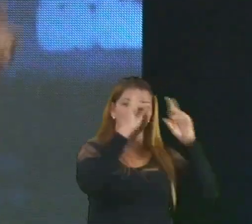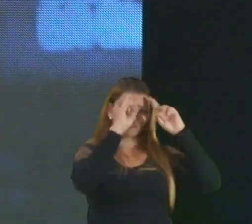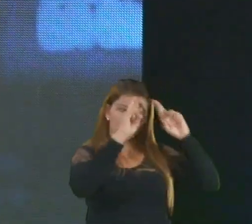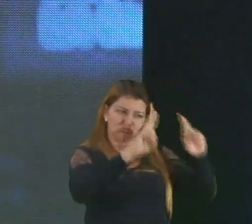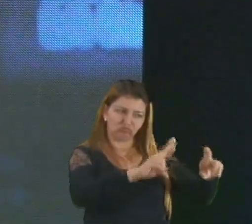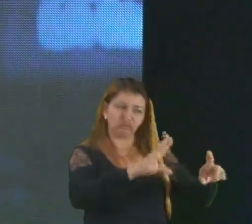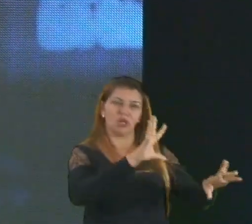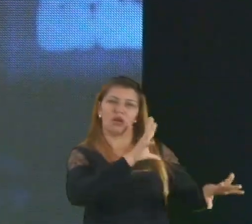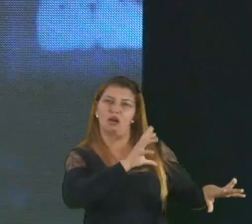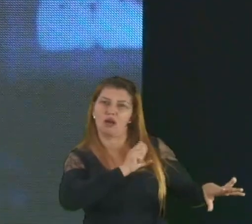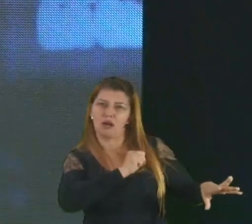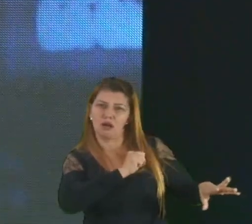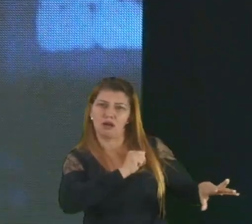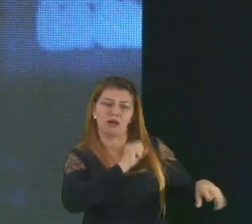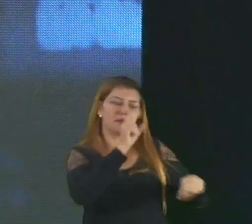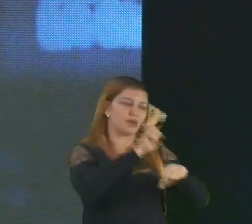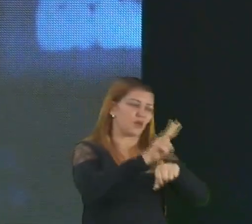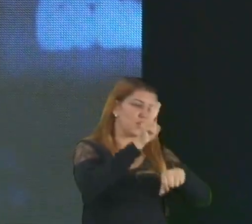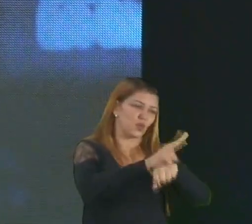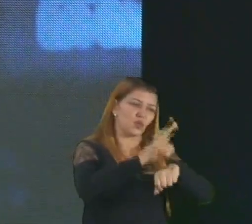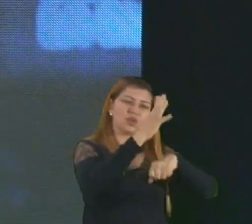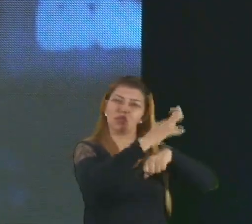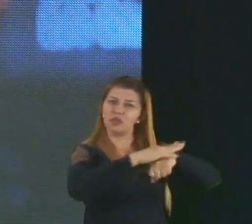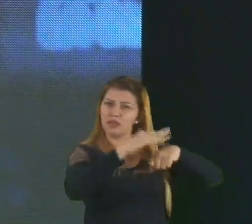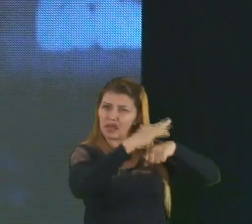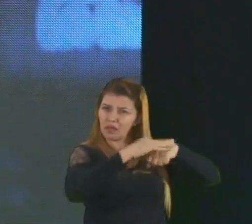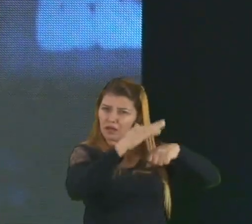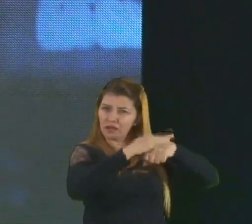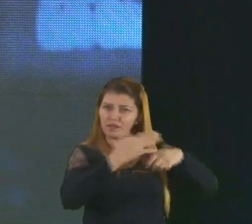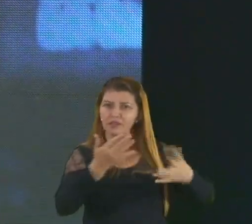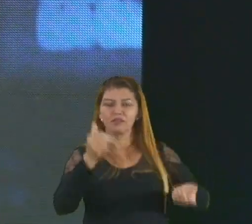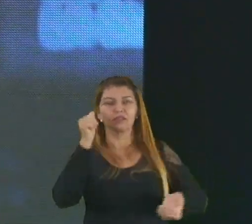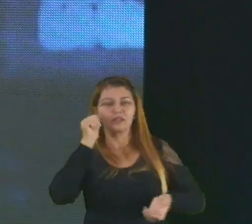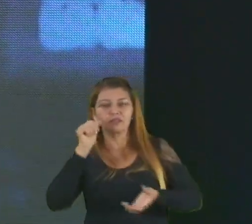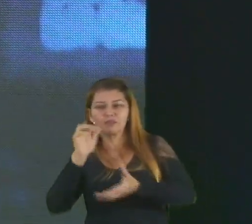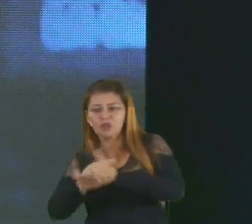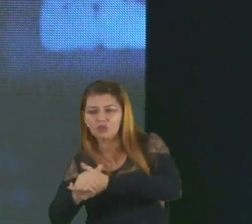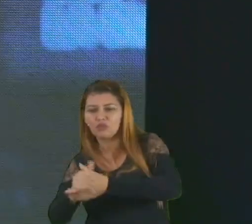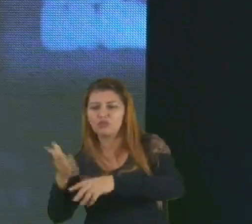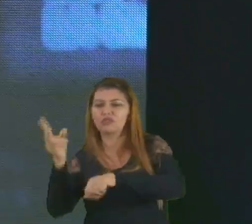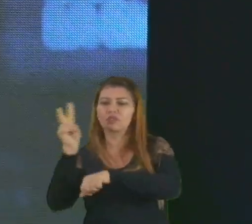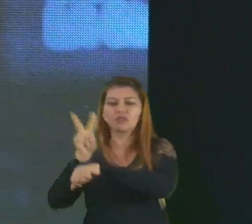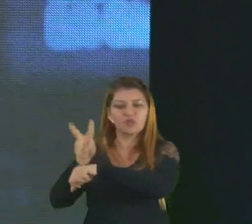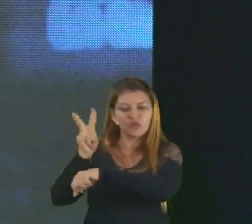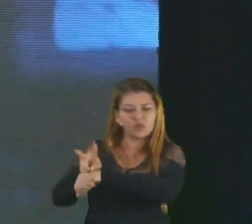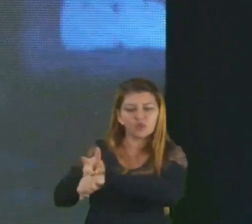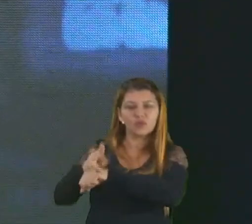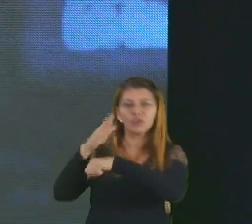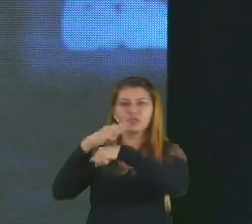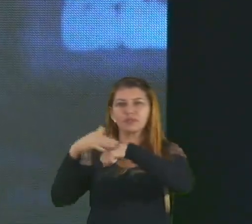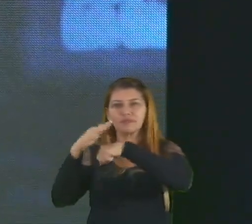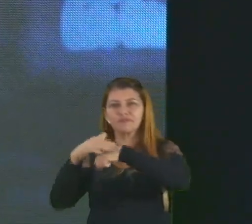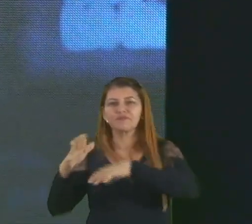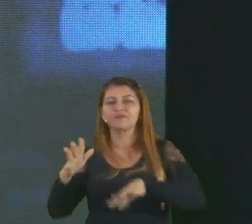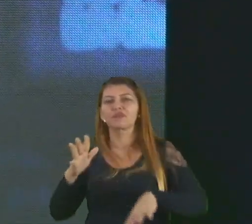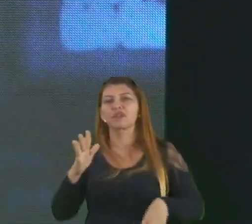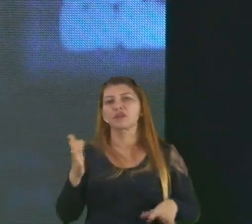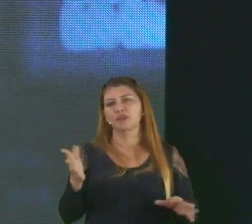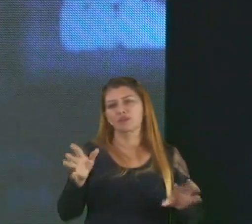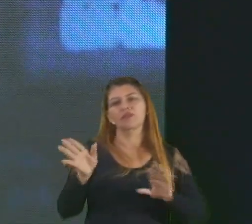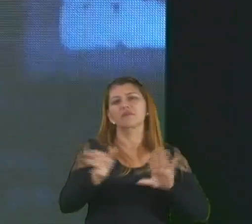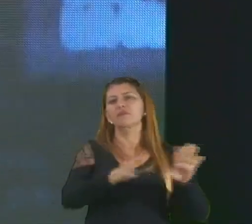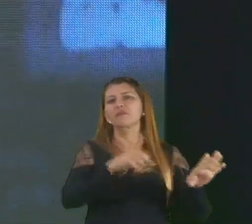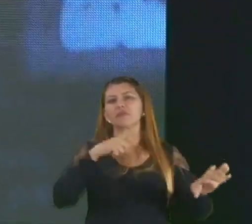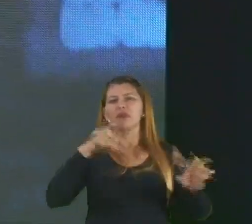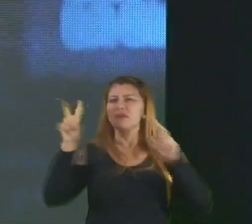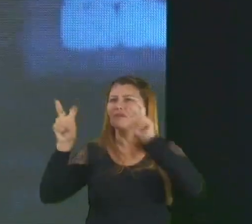respeita, cônjuge você cuida. Outros, aqui não tem, mas outros dizem assim: a minha vida é a minha carreira